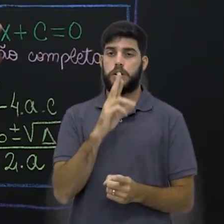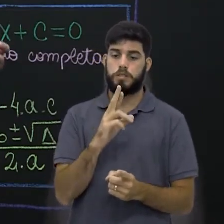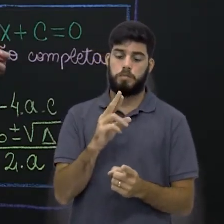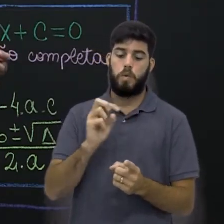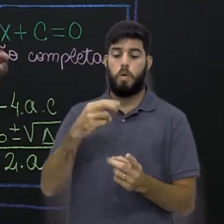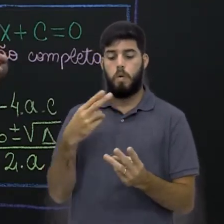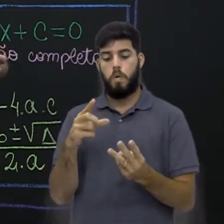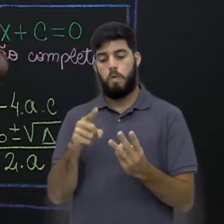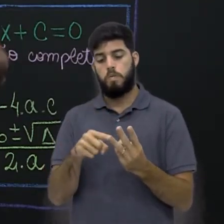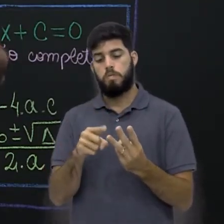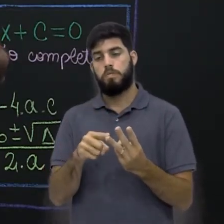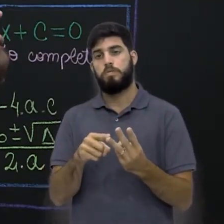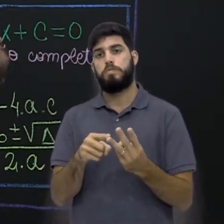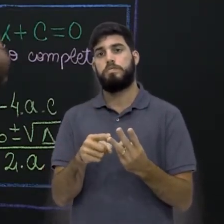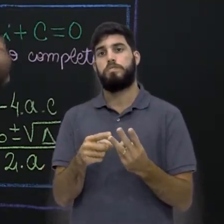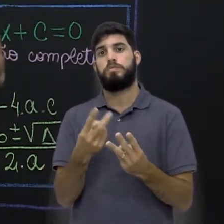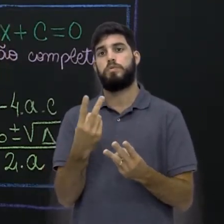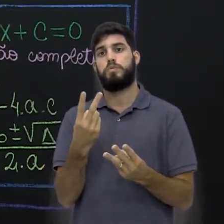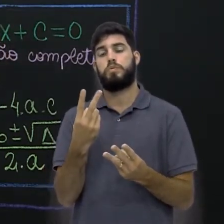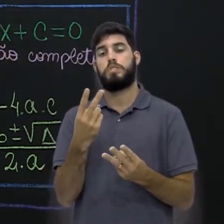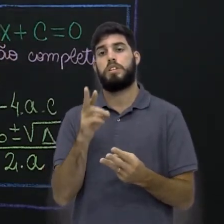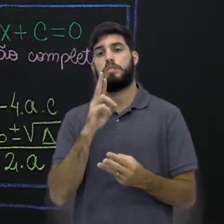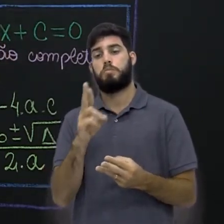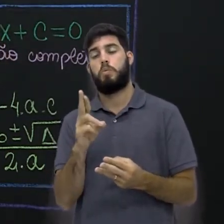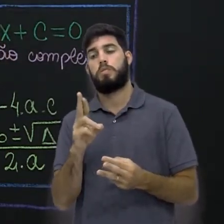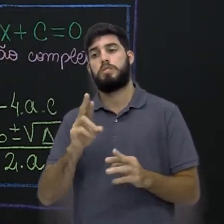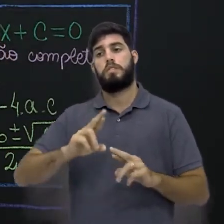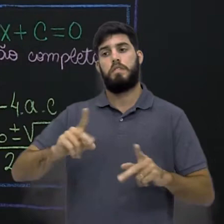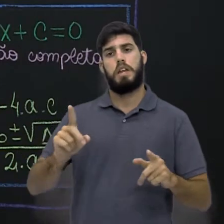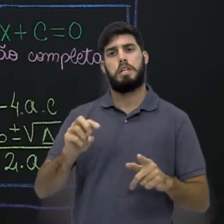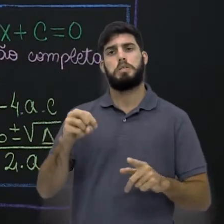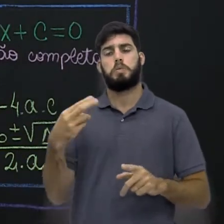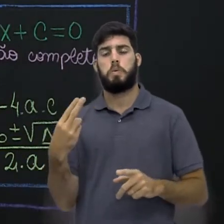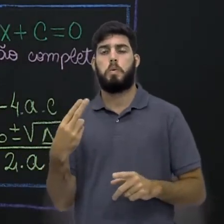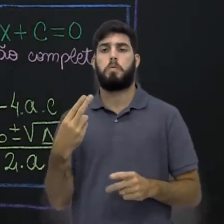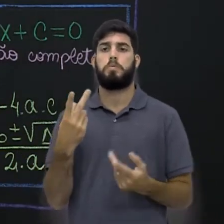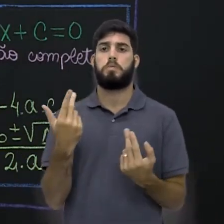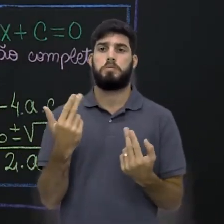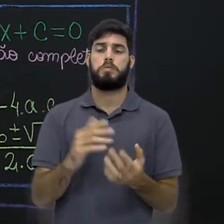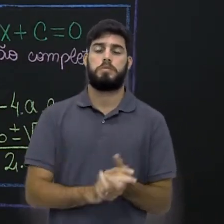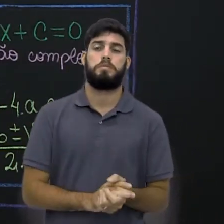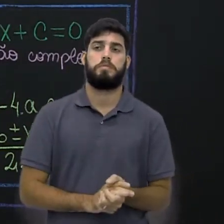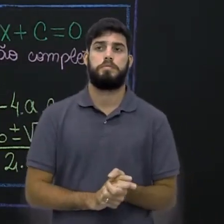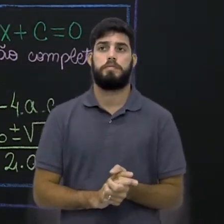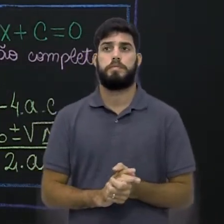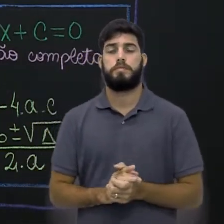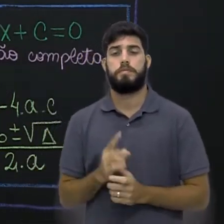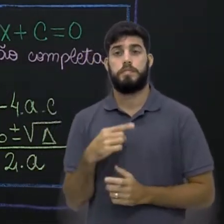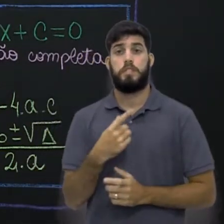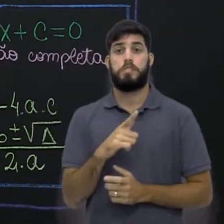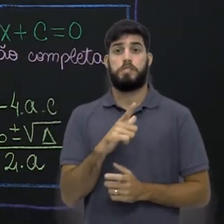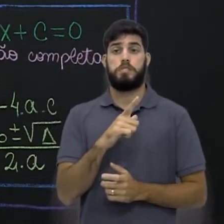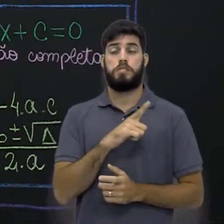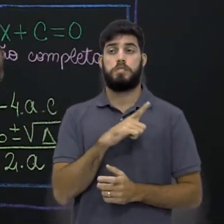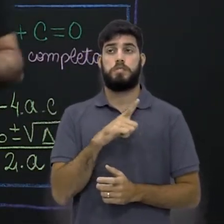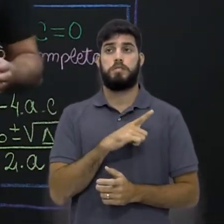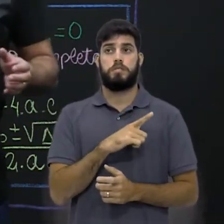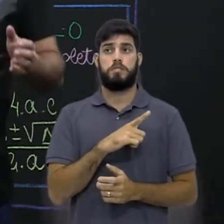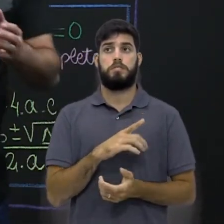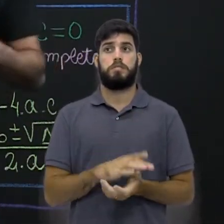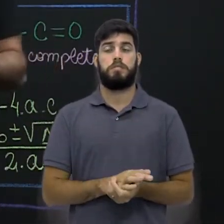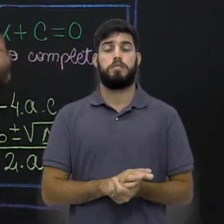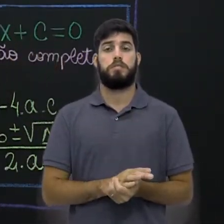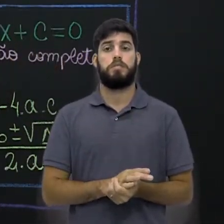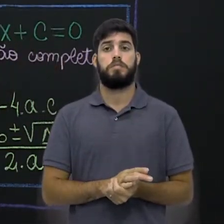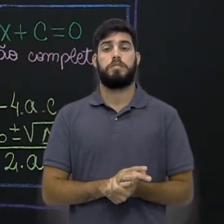respostas diferentes, ou iguais também, né? Então, nós temos aqui numa equação de segundo grau, na verdade, o grau da